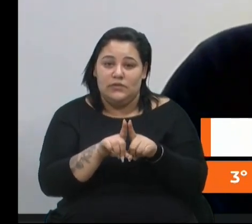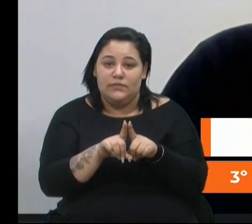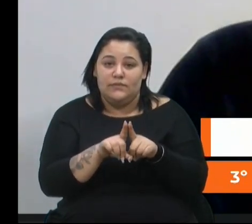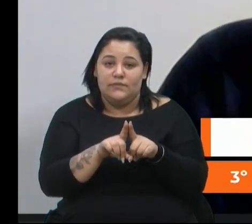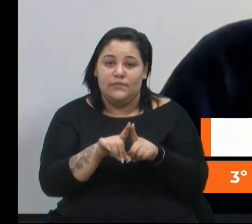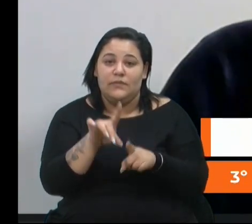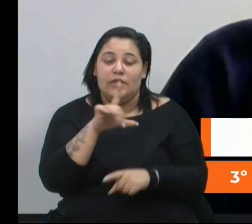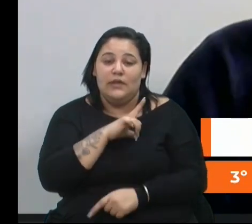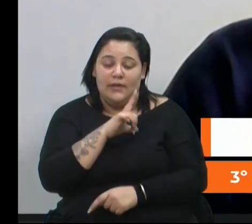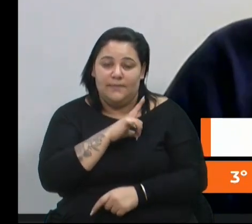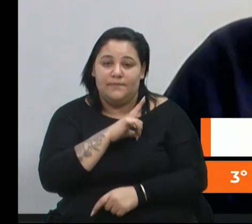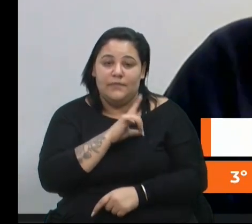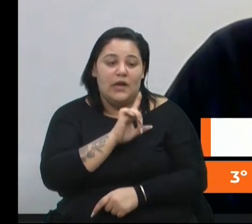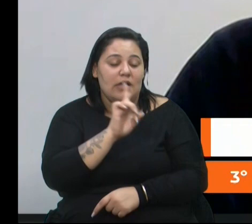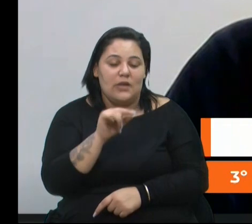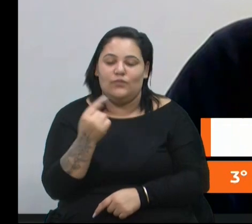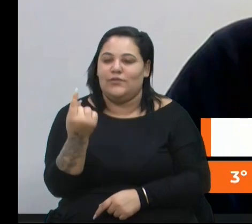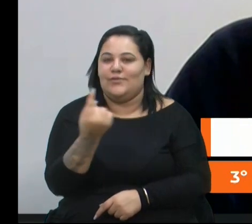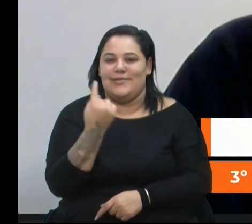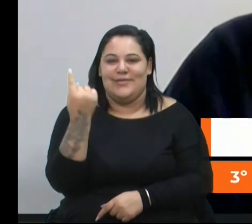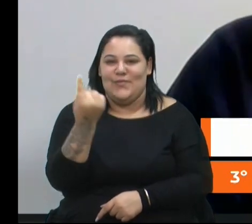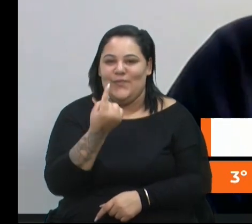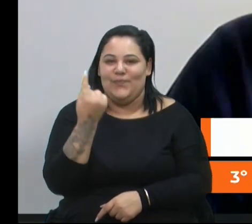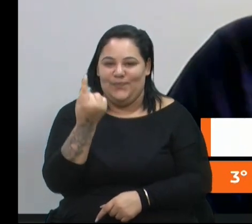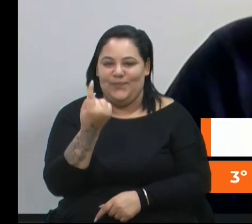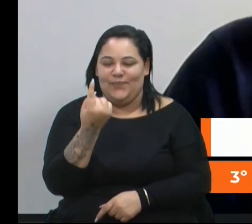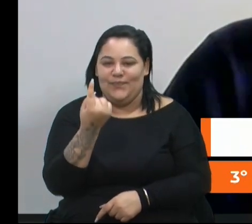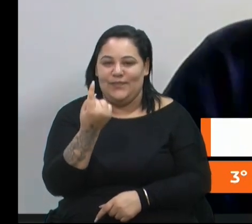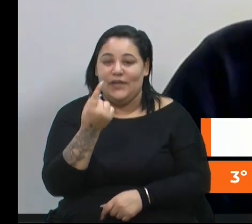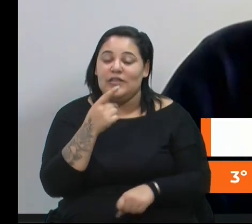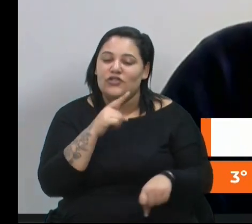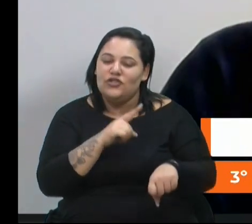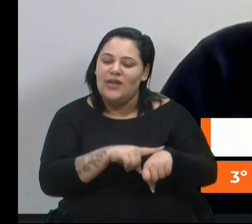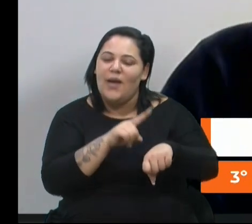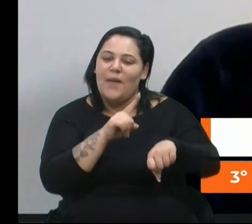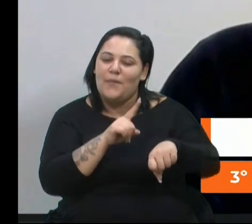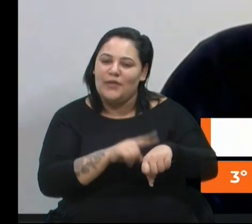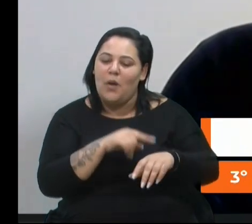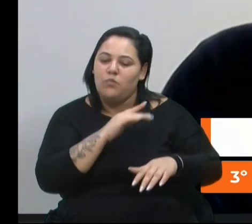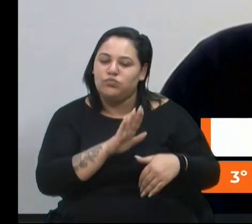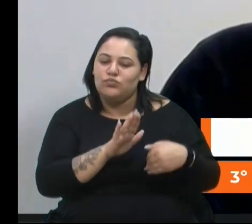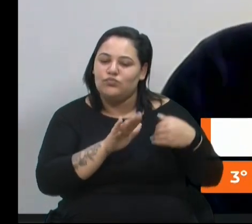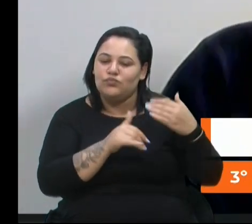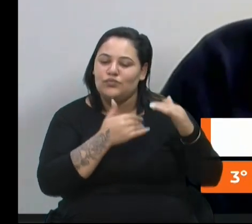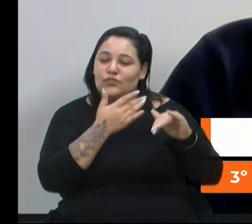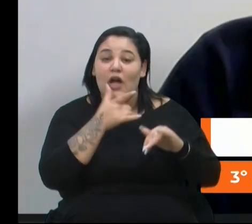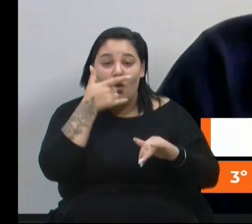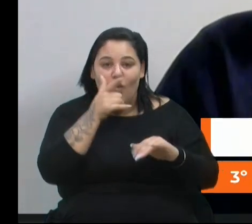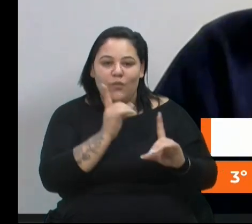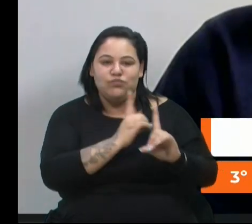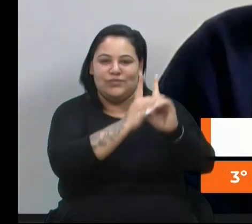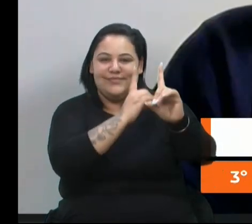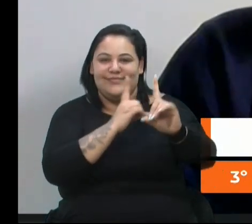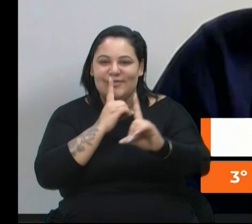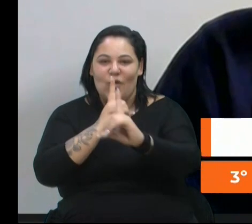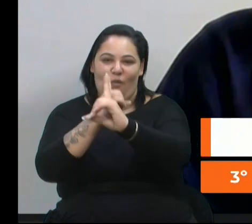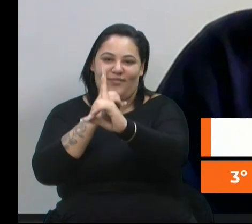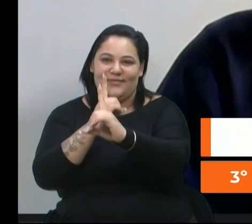existem e que eles não estão sozinhos e que de tempo em tempo eles vão poder se reencontrar.